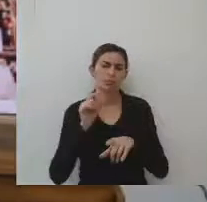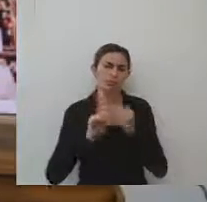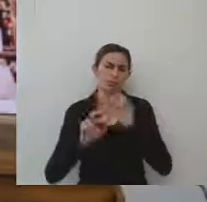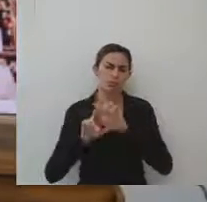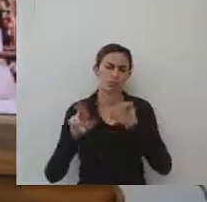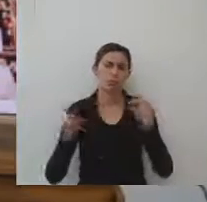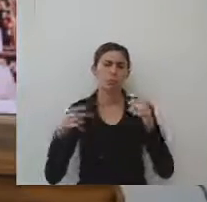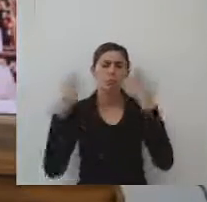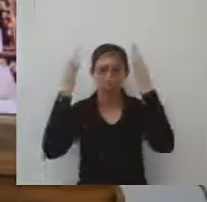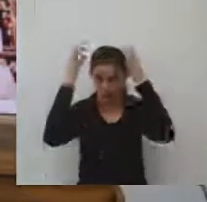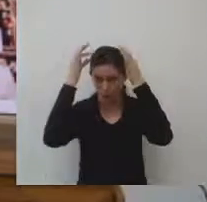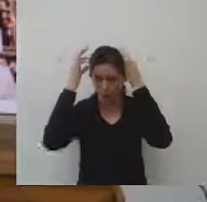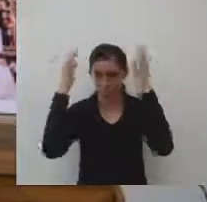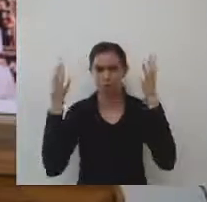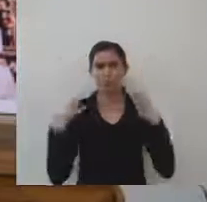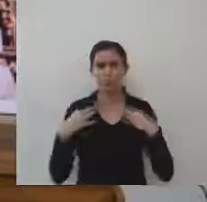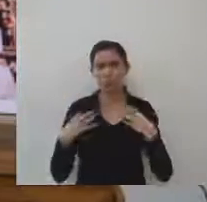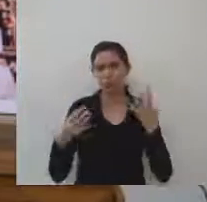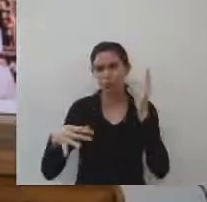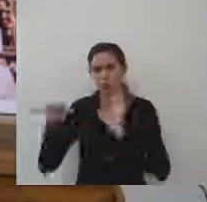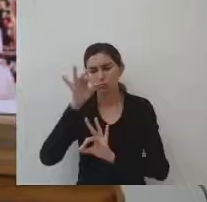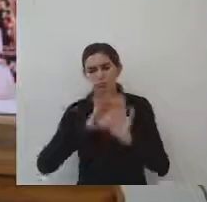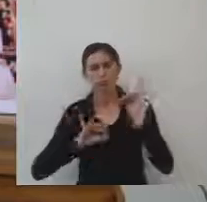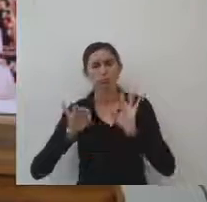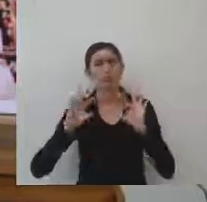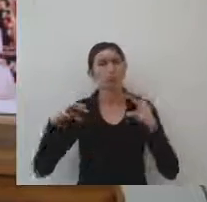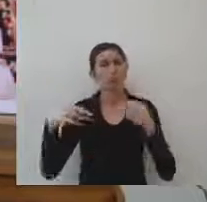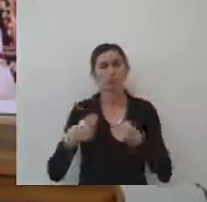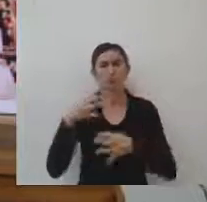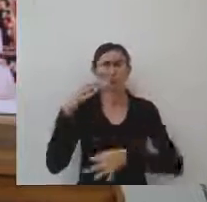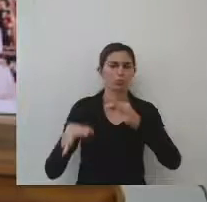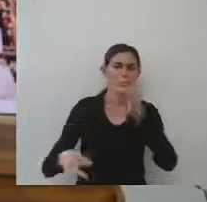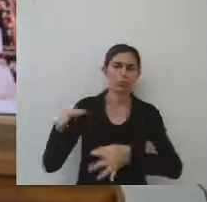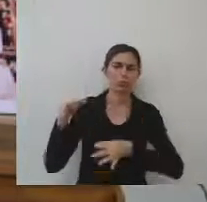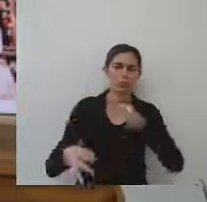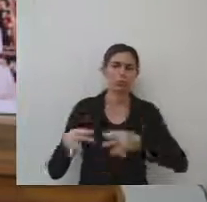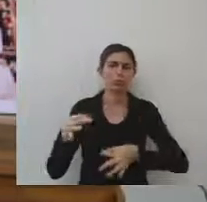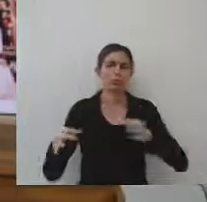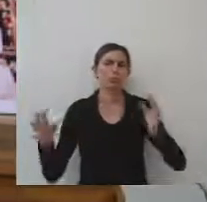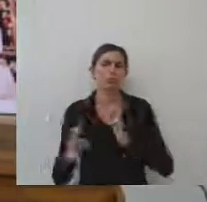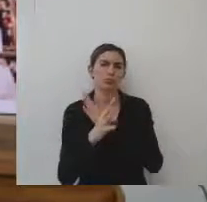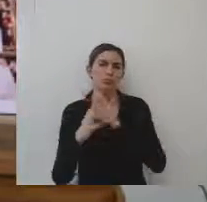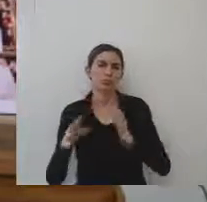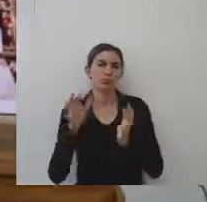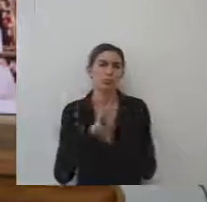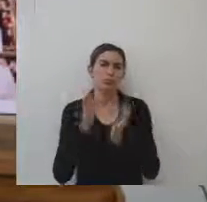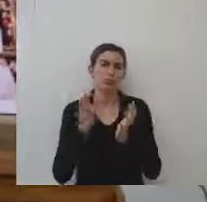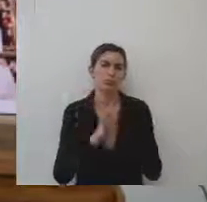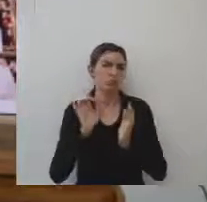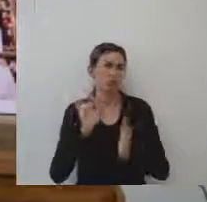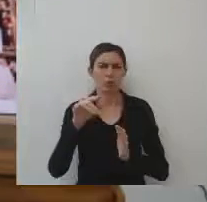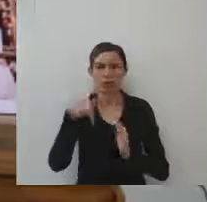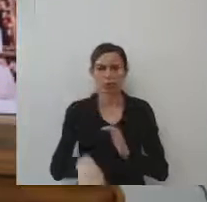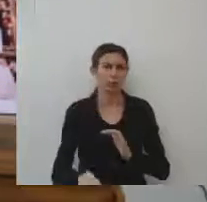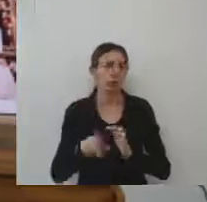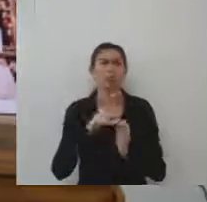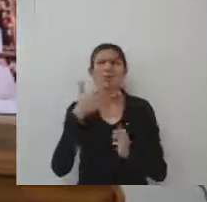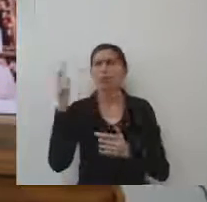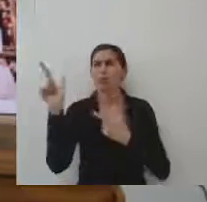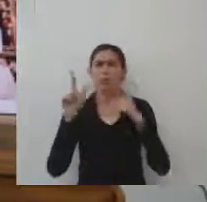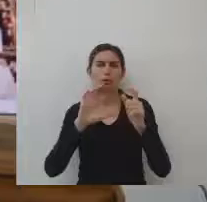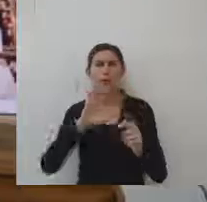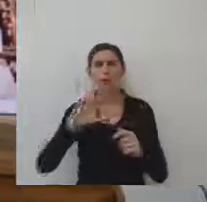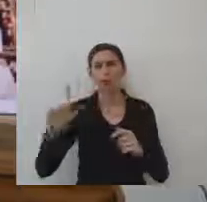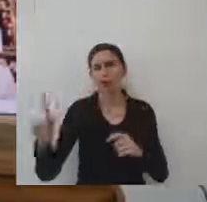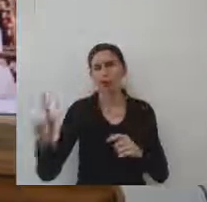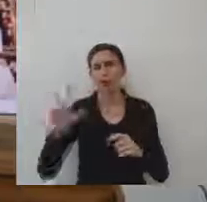elementos cênicos. Então, tudo isso é julgado no Festival de Quadrilhas de Pernambuco. Não só em Pernambuco, a gente também tem em